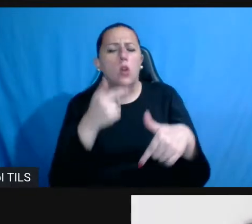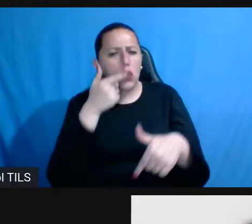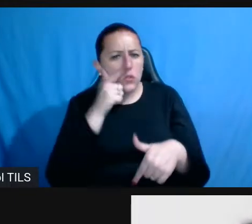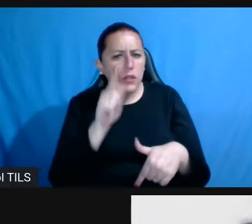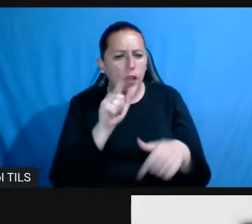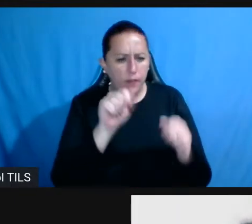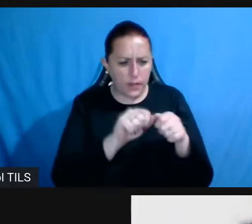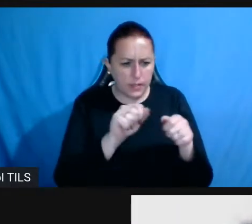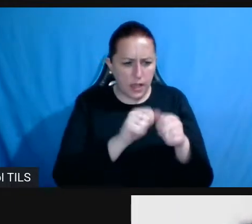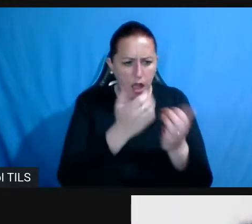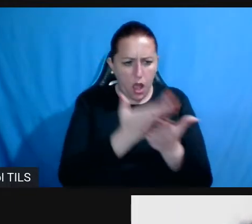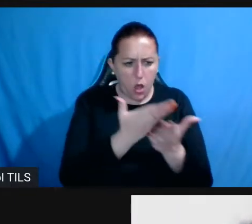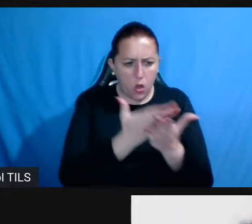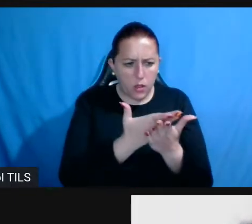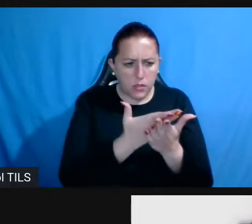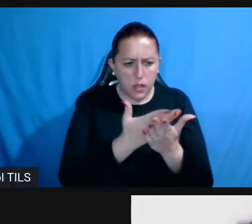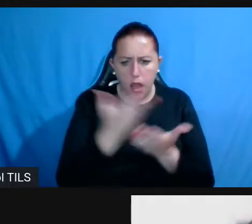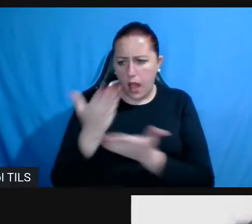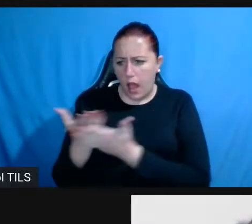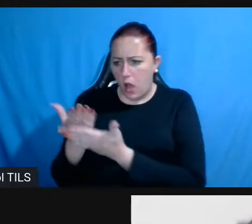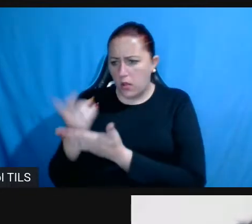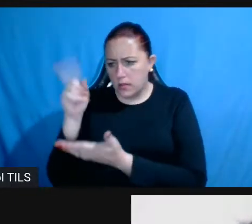síncronas?